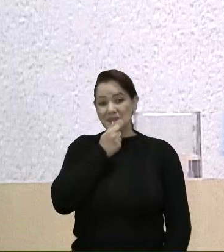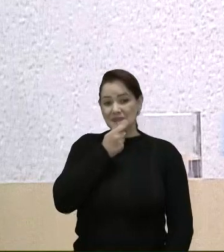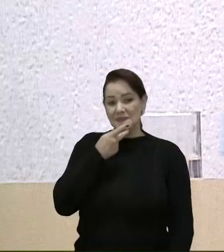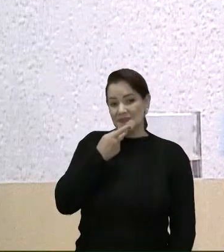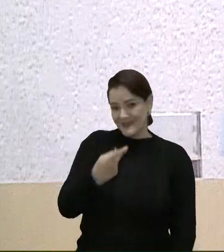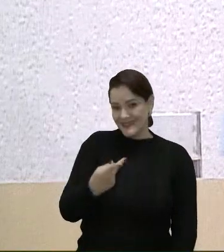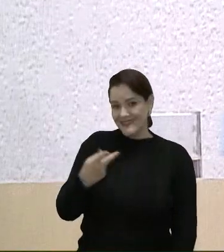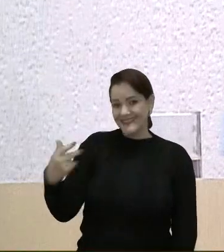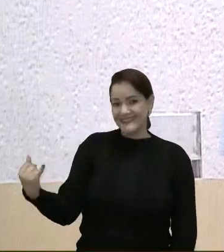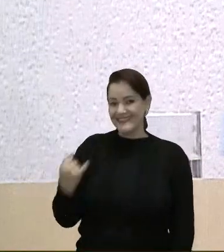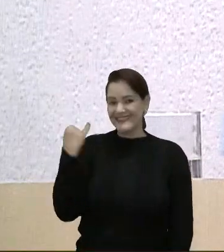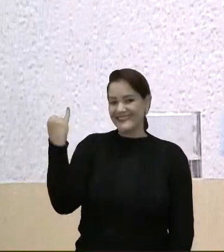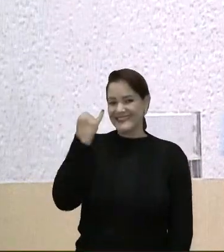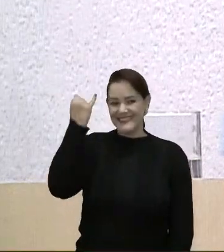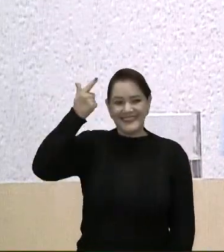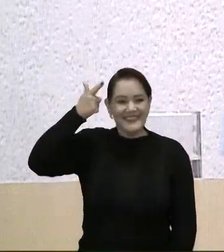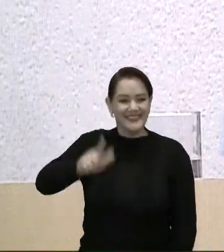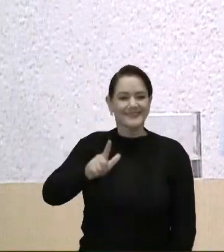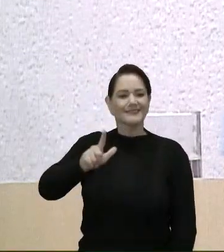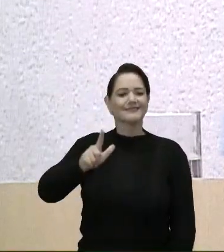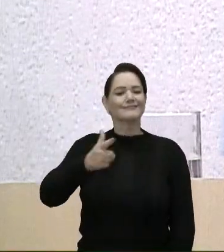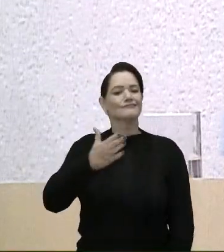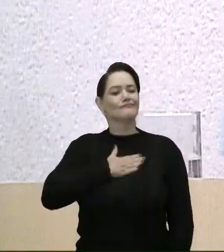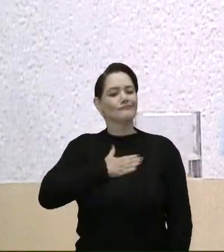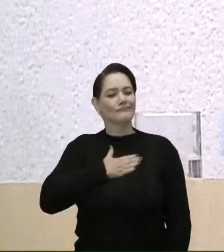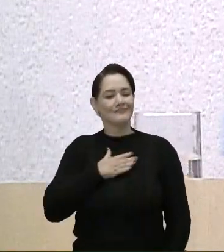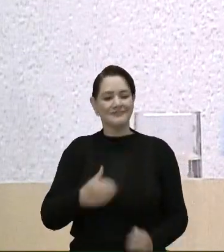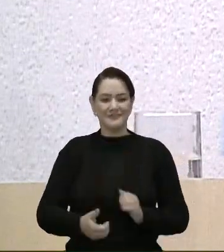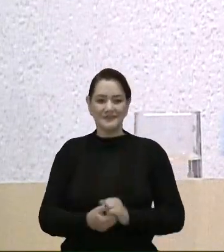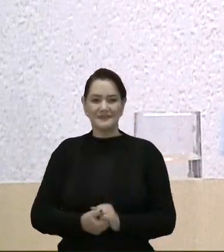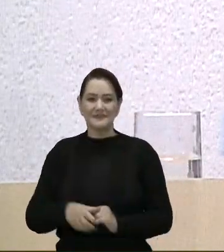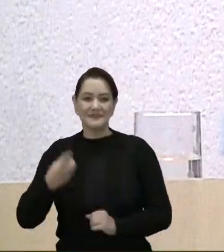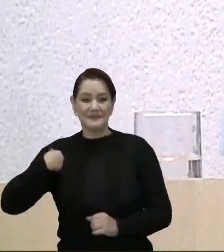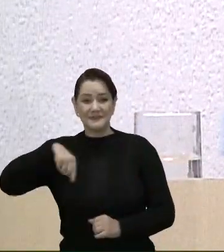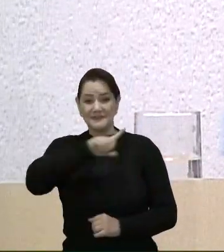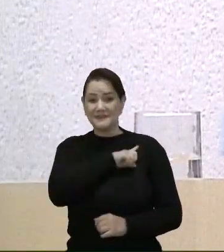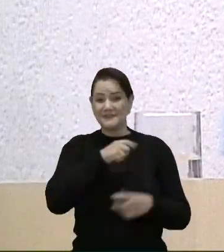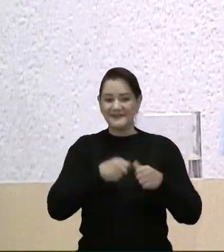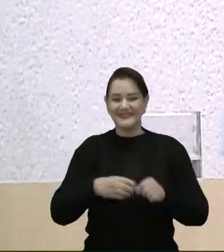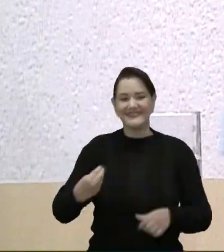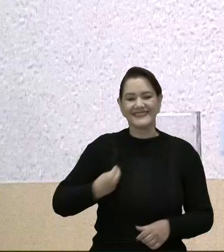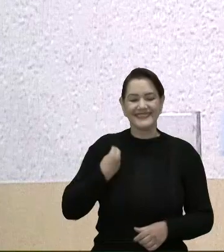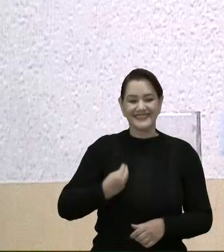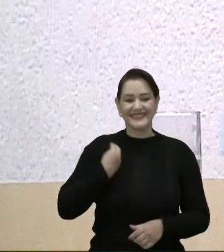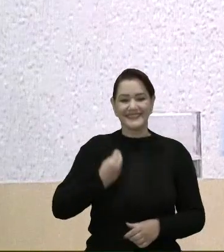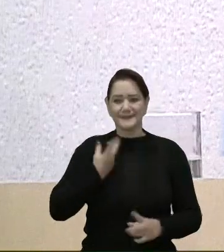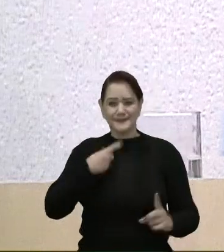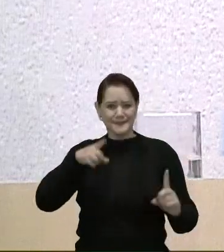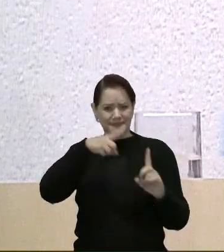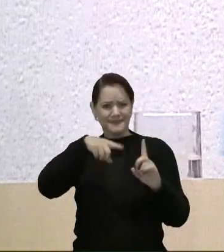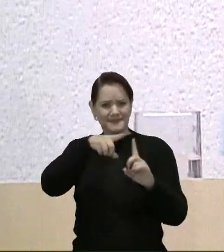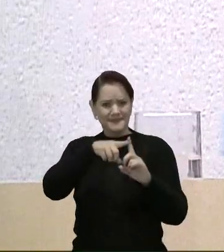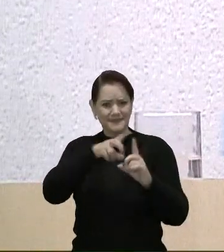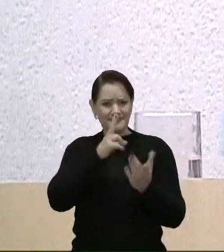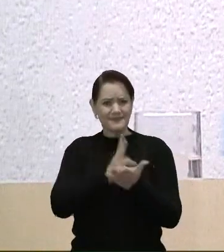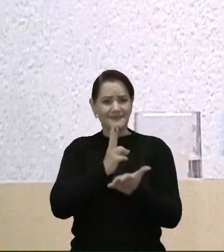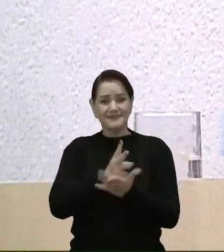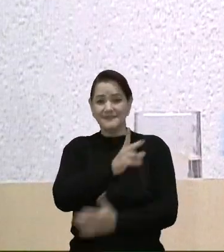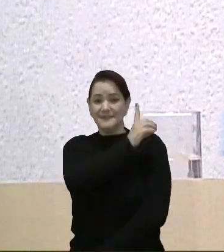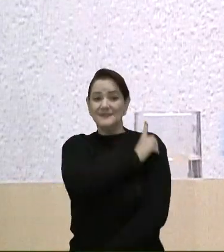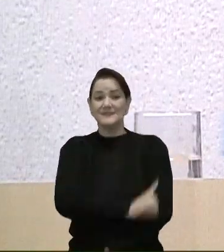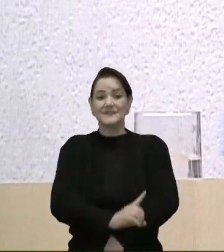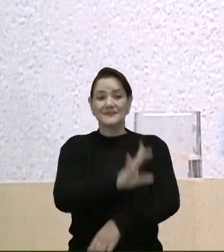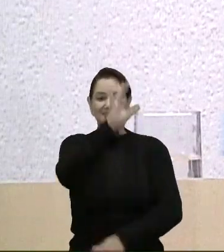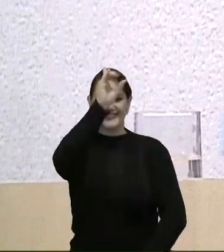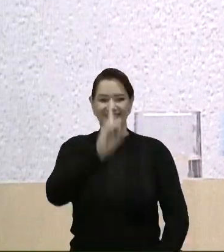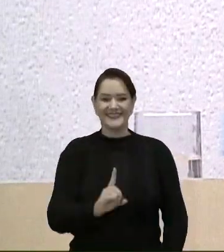das importâncias que tem no meu espaço, né? A gente está aqui pelo nosso objetivo de vida, né? Estamos por nossa dignidade, nossos